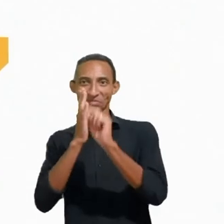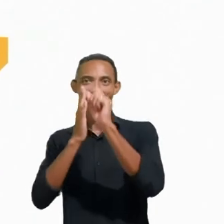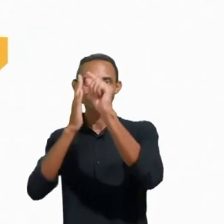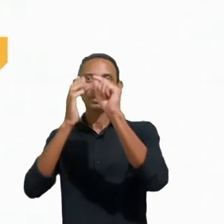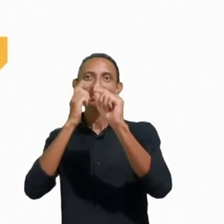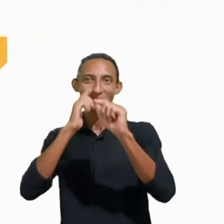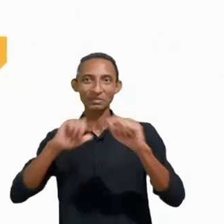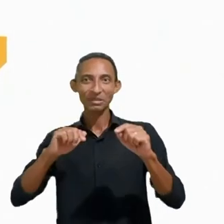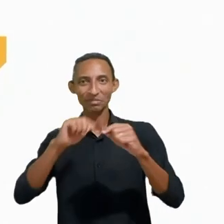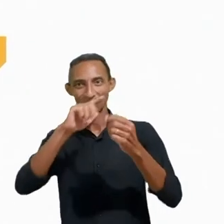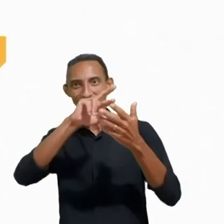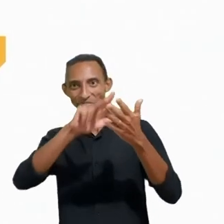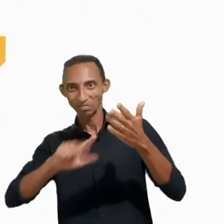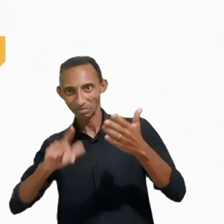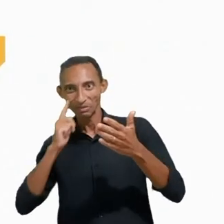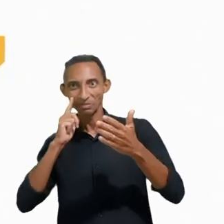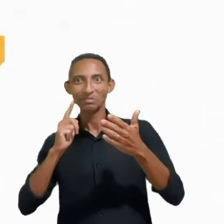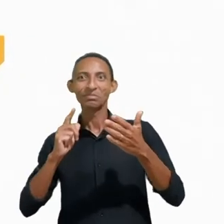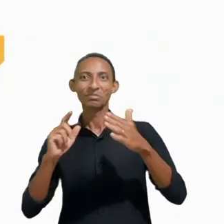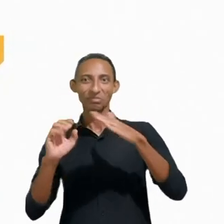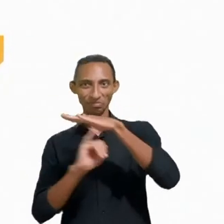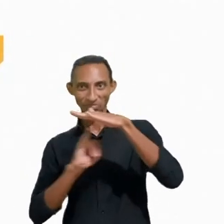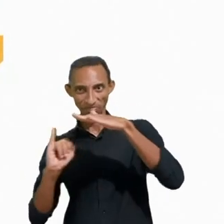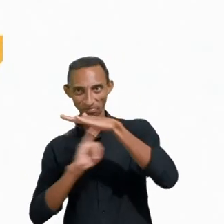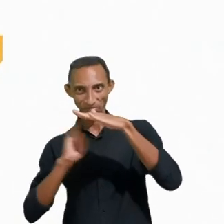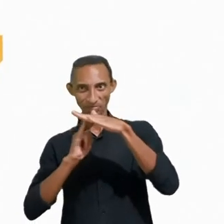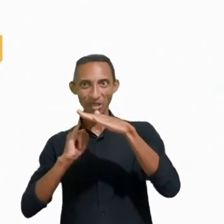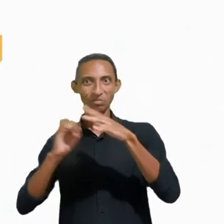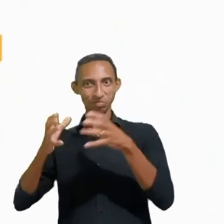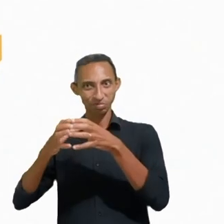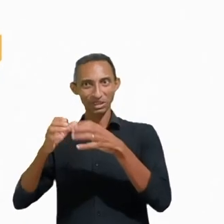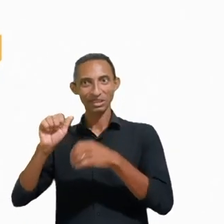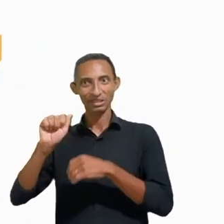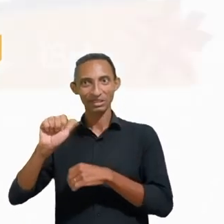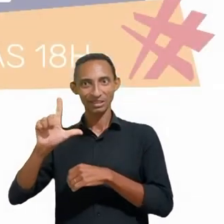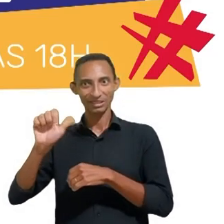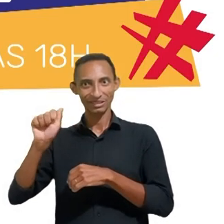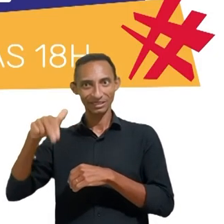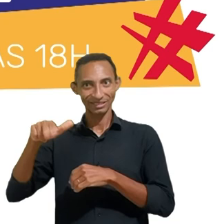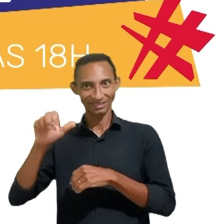criança e consumo iniciativa Alana realização criança e consumo